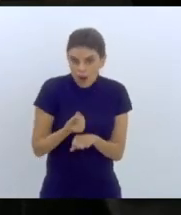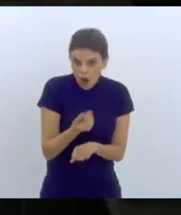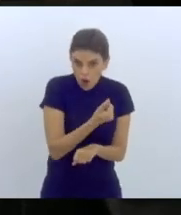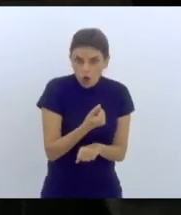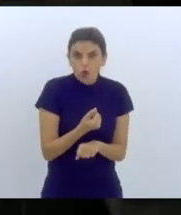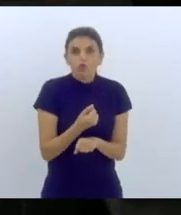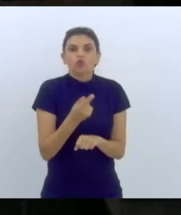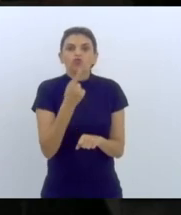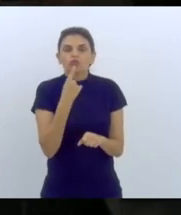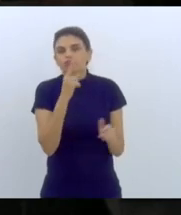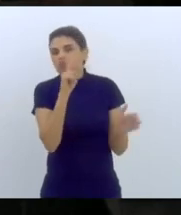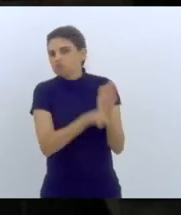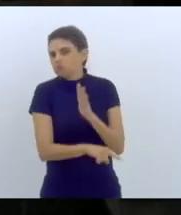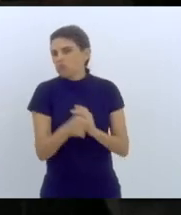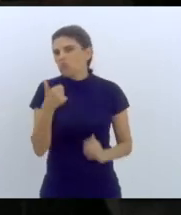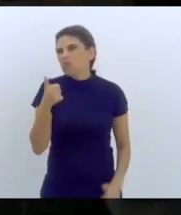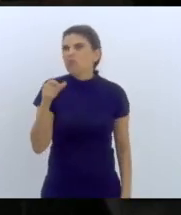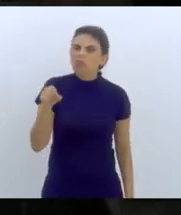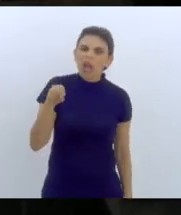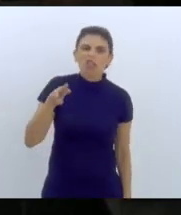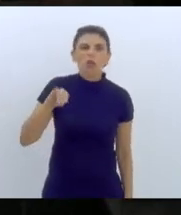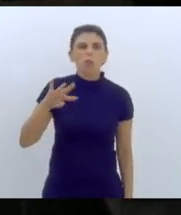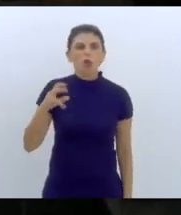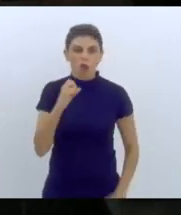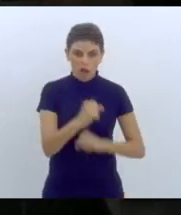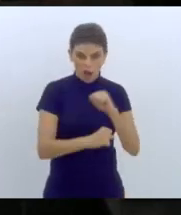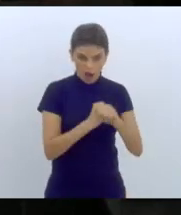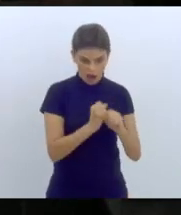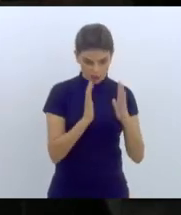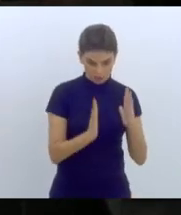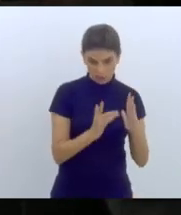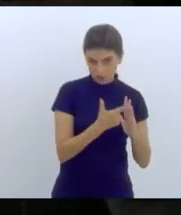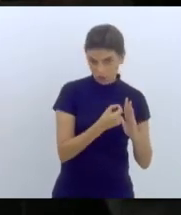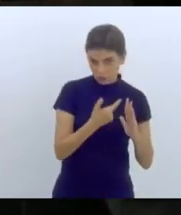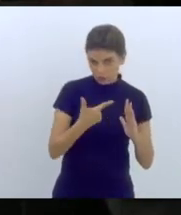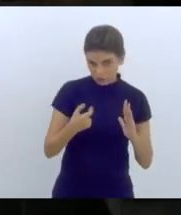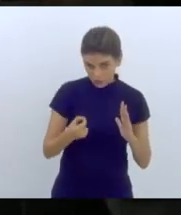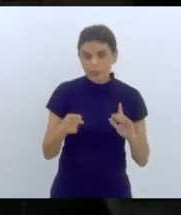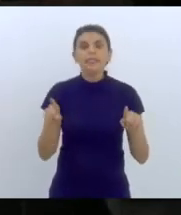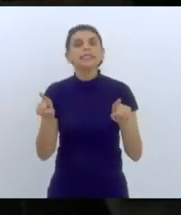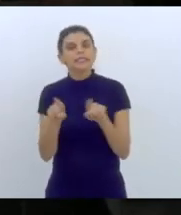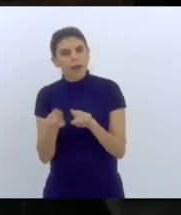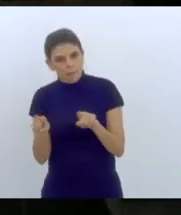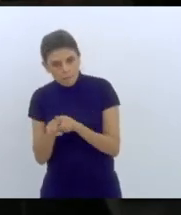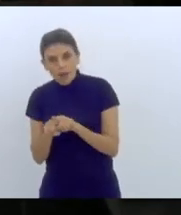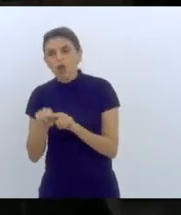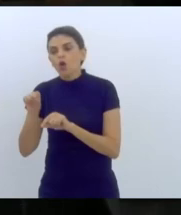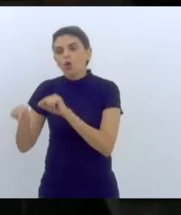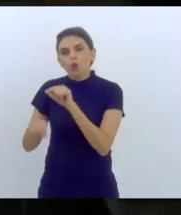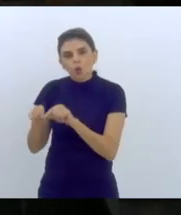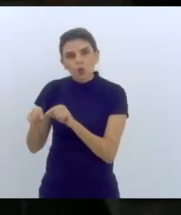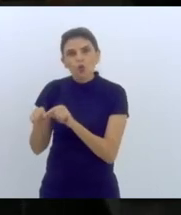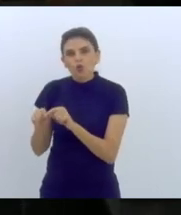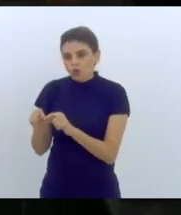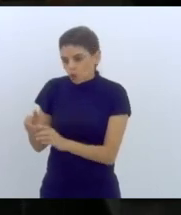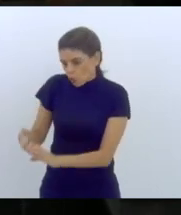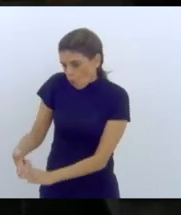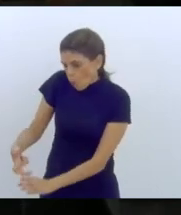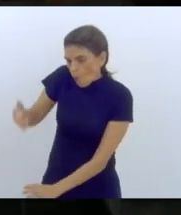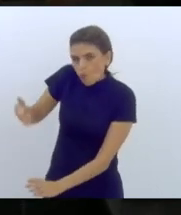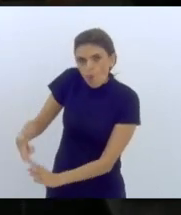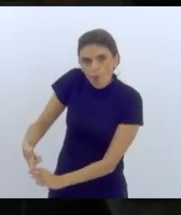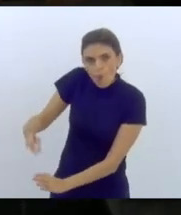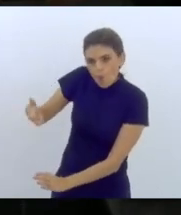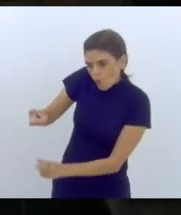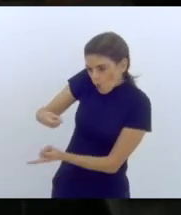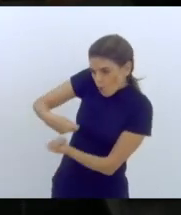foi abatido 10 bilhões no ano 2020, como também na depreciação dos poços